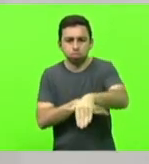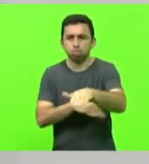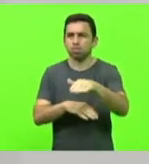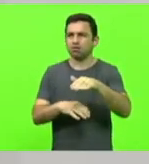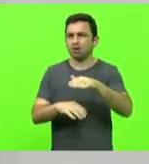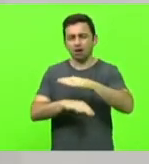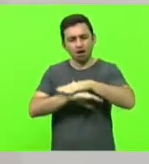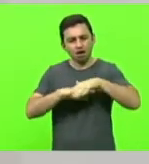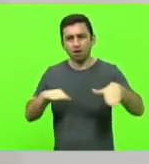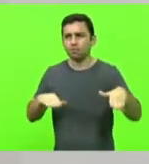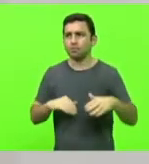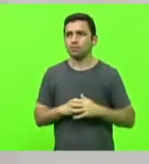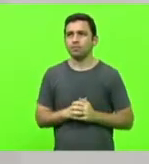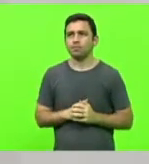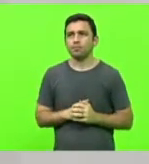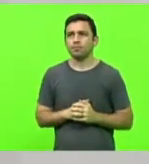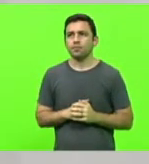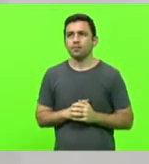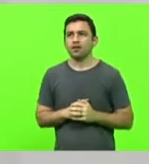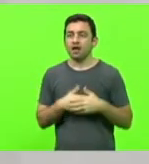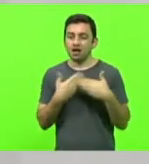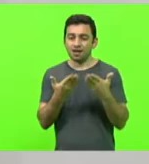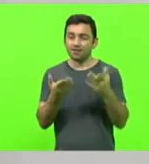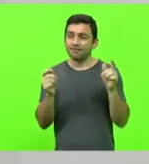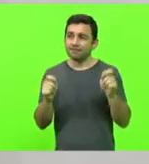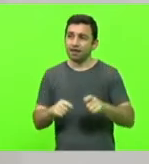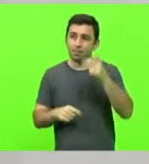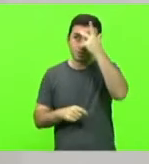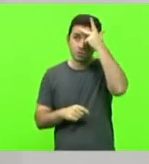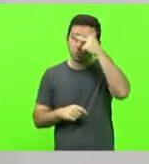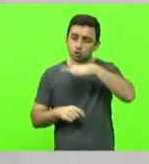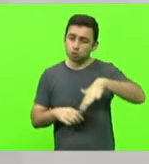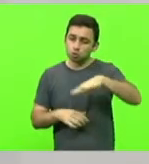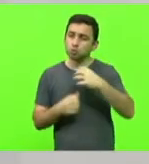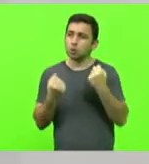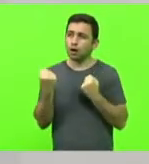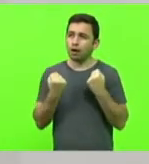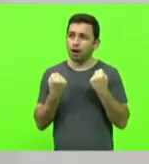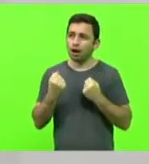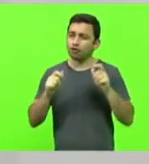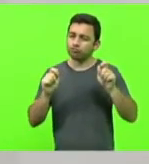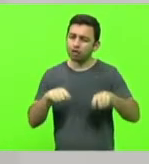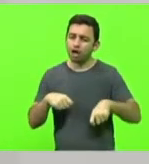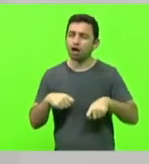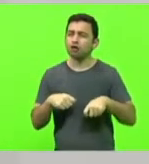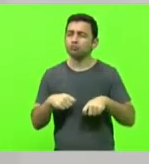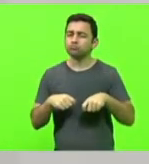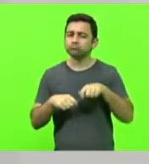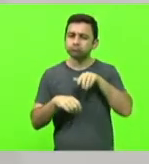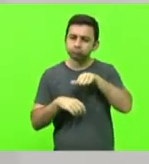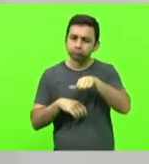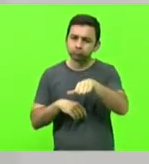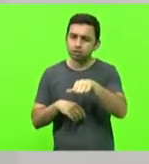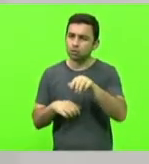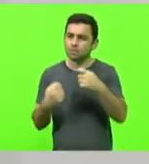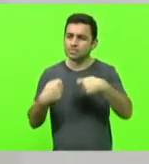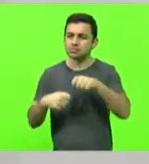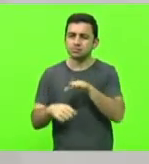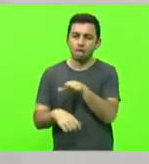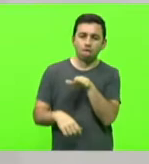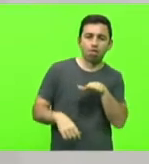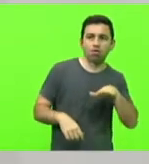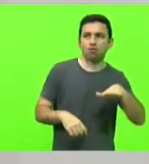é atualmente. Uma via onde as pessoas, os veículos, consigam transitar pela pista e não pelo